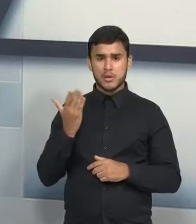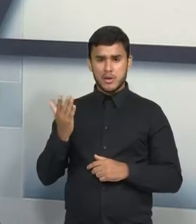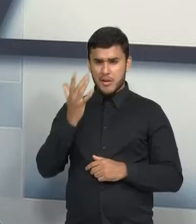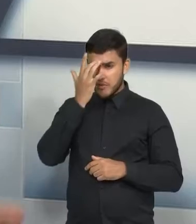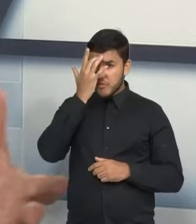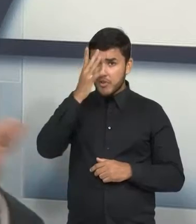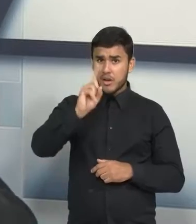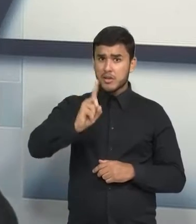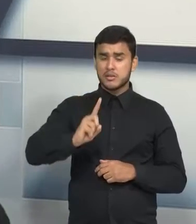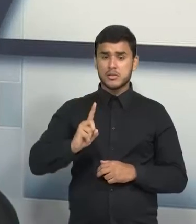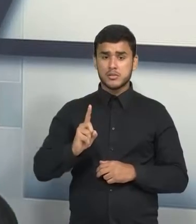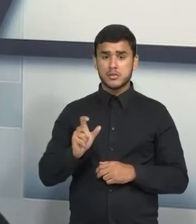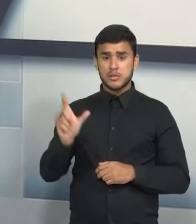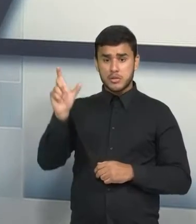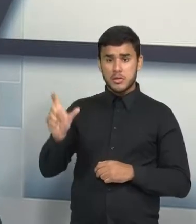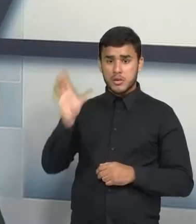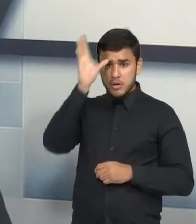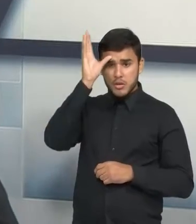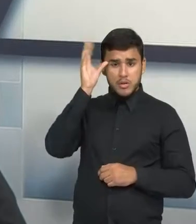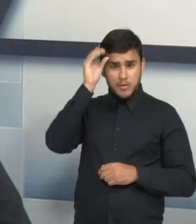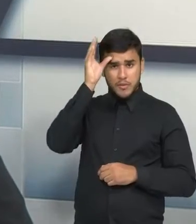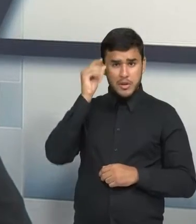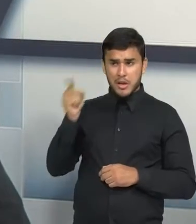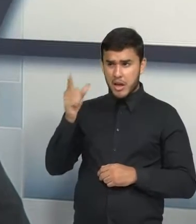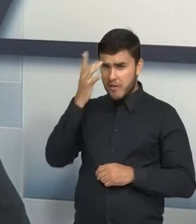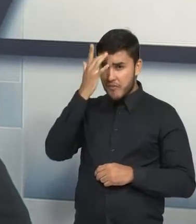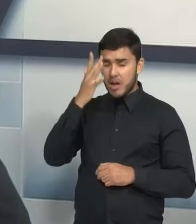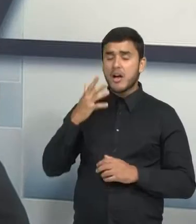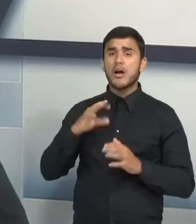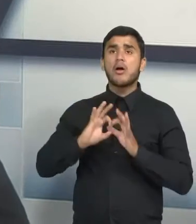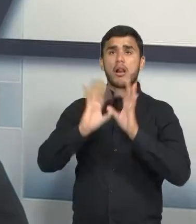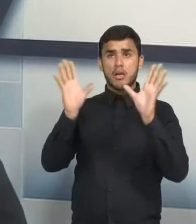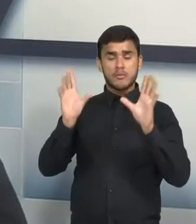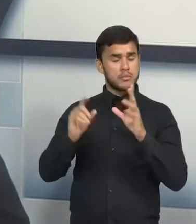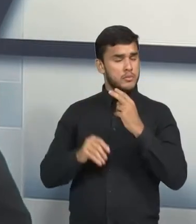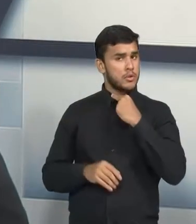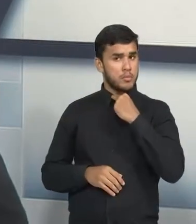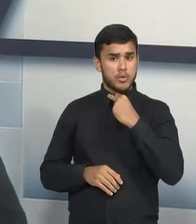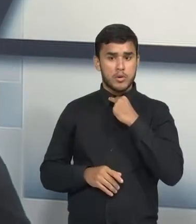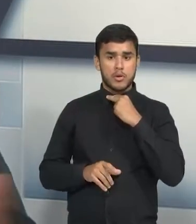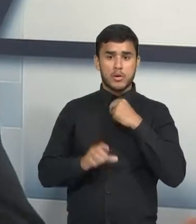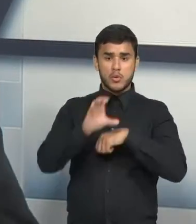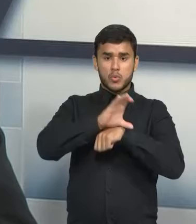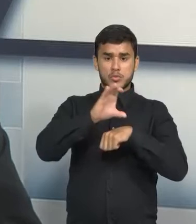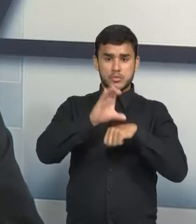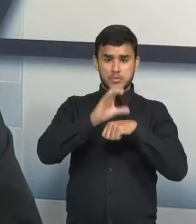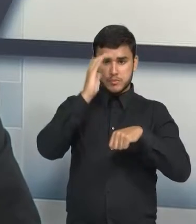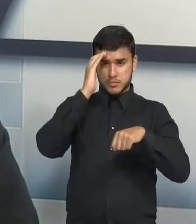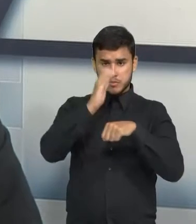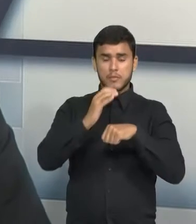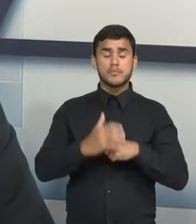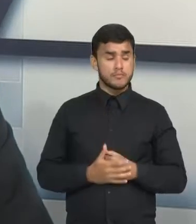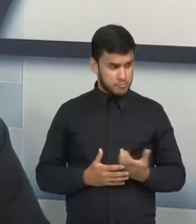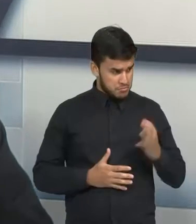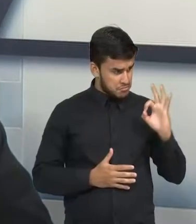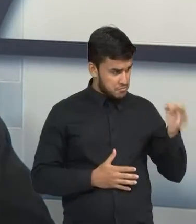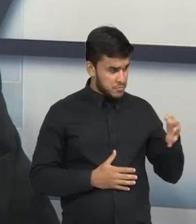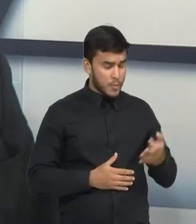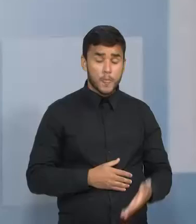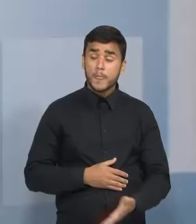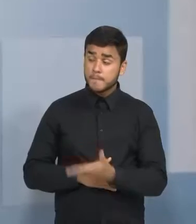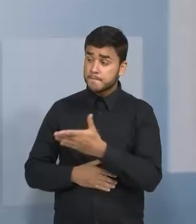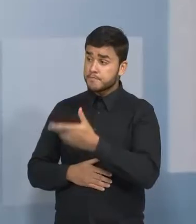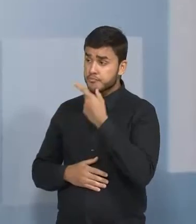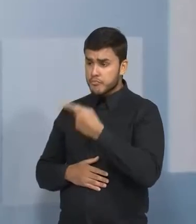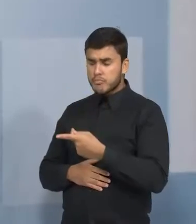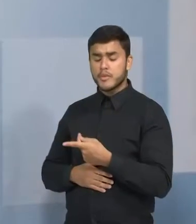social, ele é que seria preso. Né? A população é interessante. E é preciso se explicar isso, né, Luiz? Uma parte da